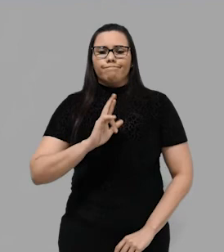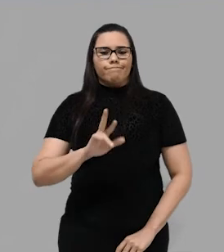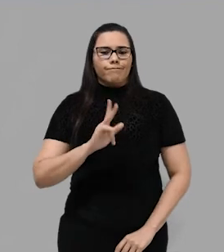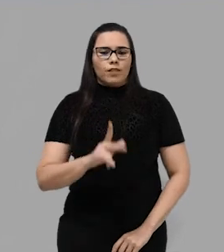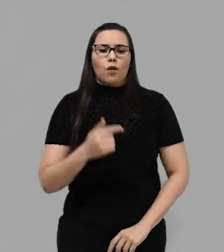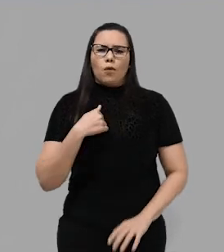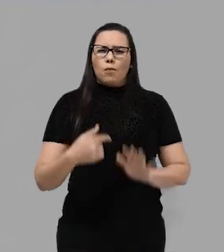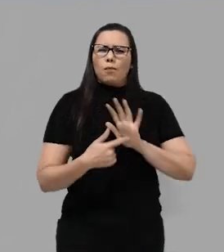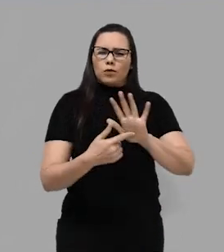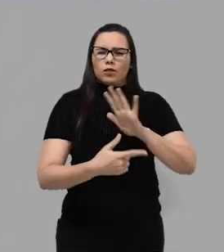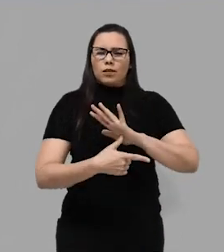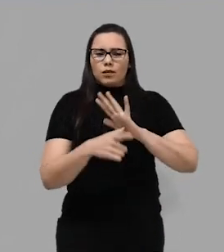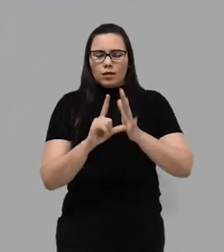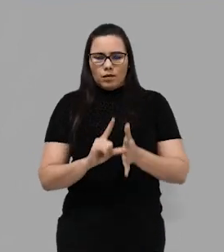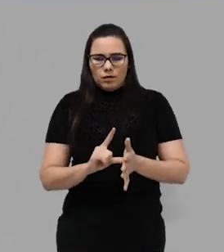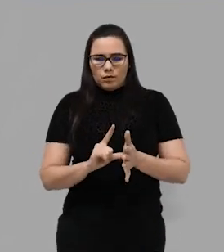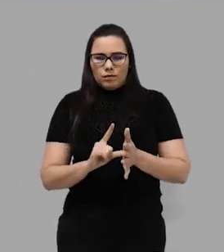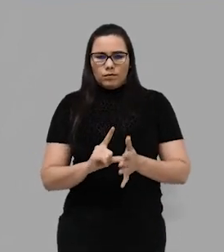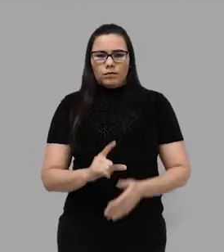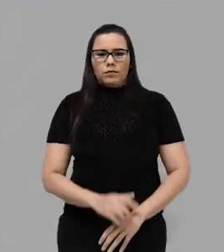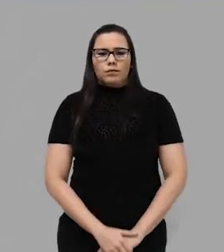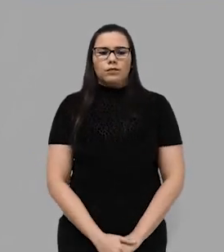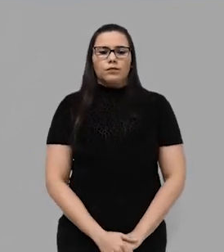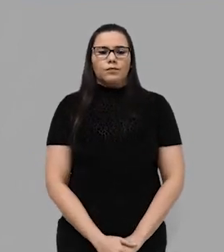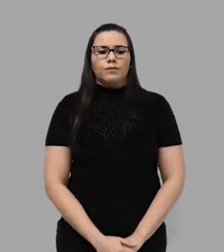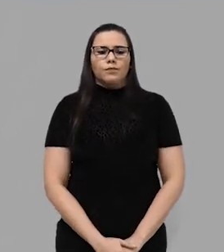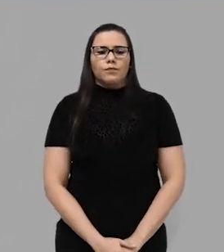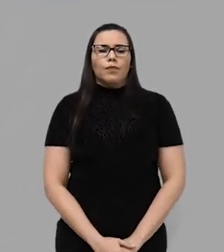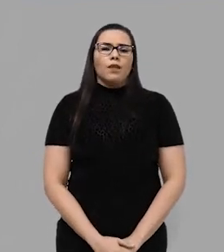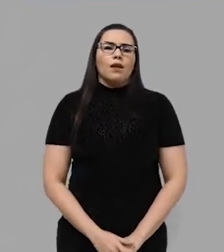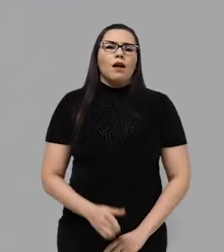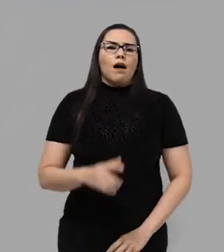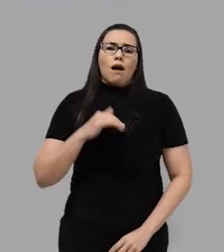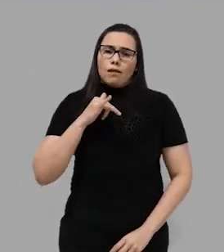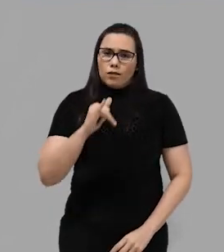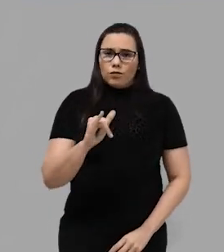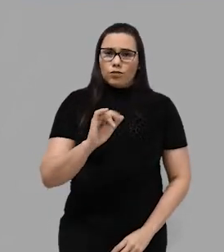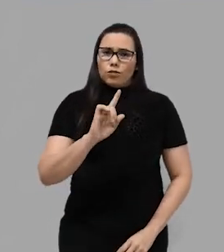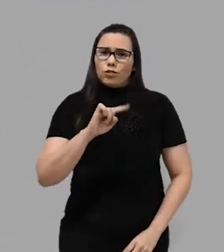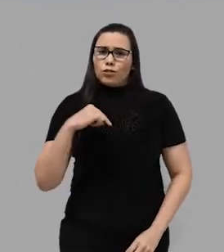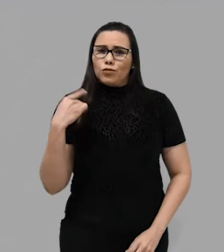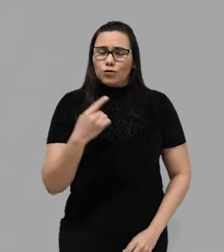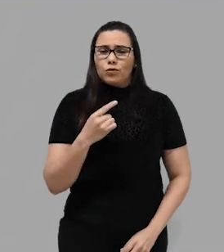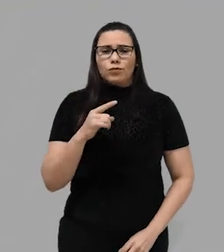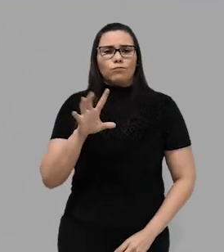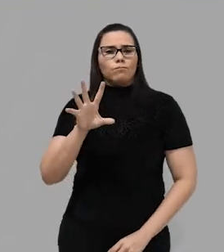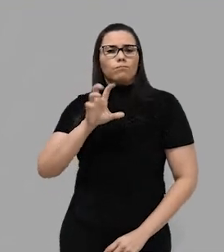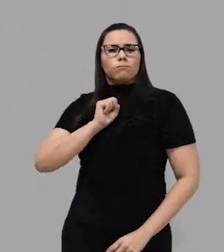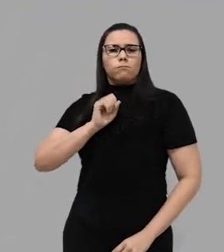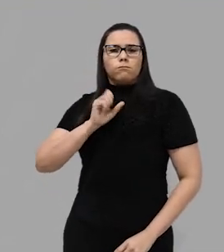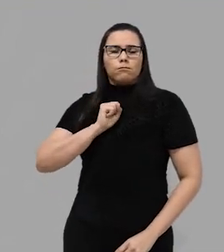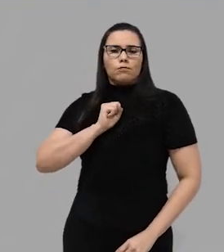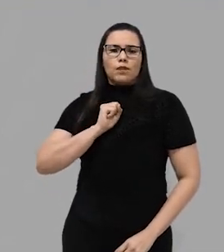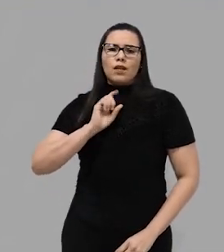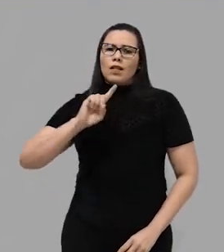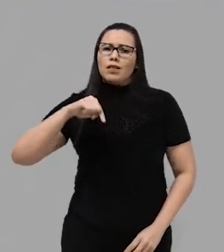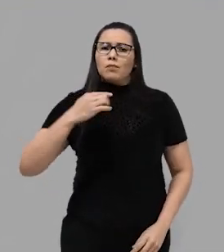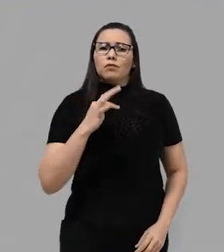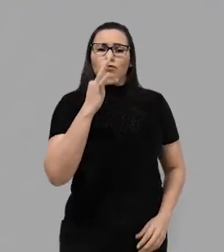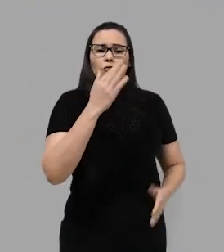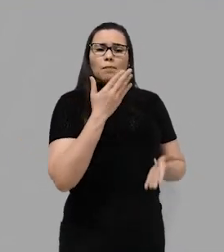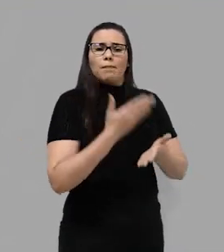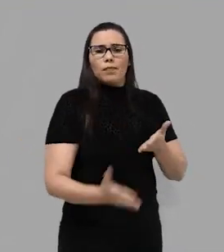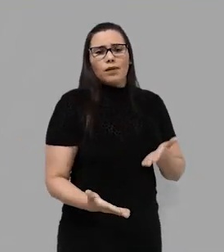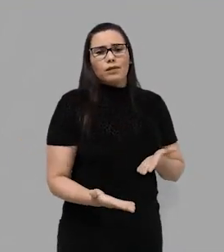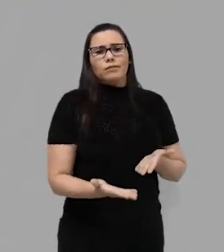Conforme eu mostrei para vocês no slide anterior, parte da energia que é consumida ela é perdida, né? Ela é